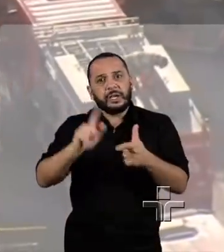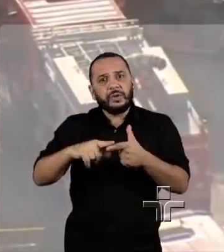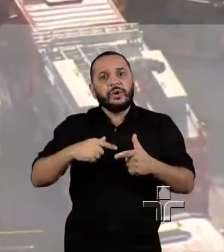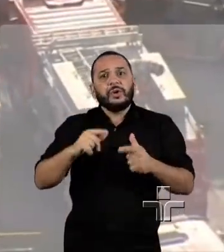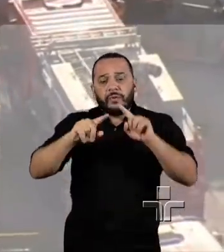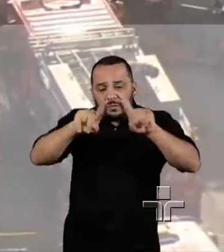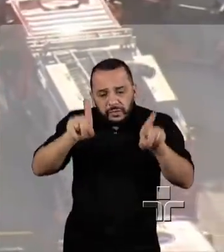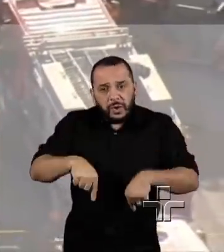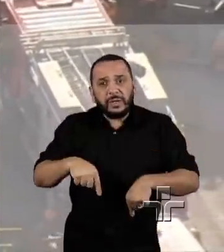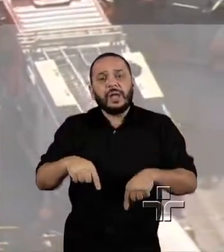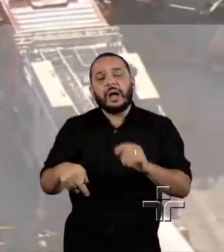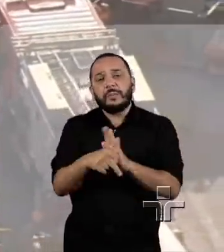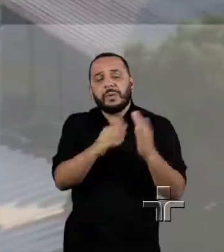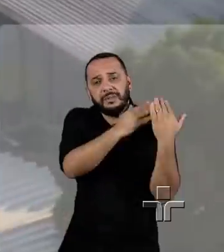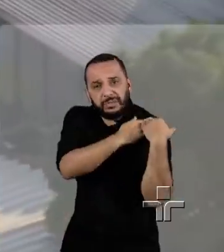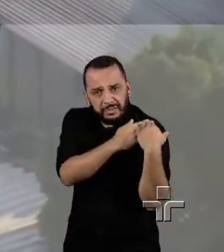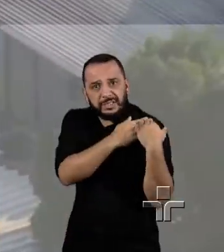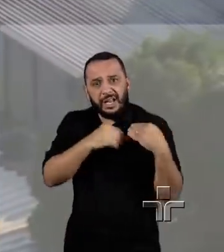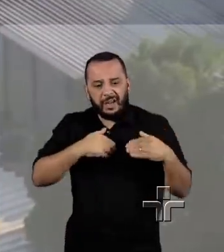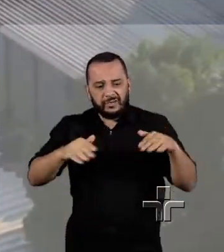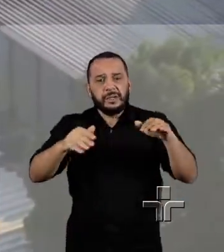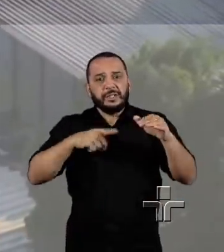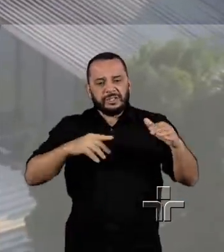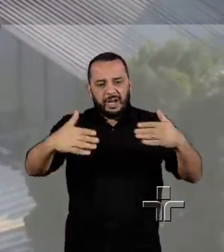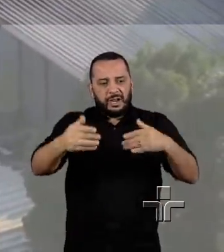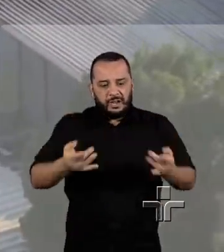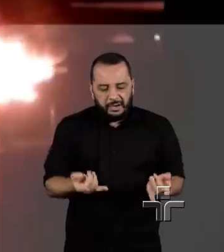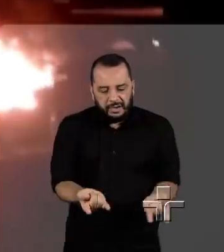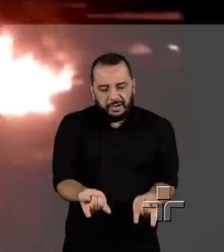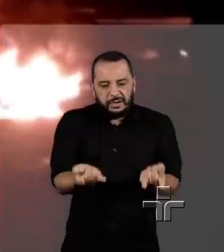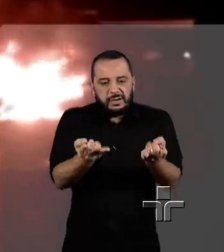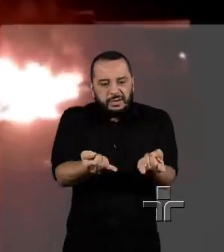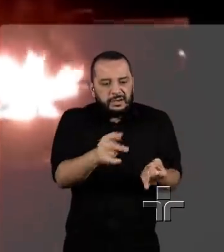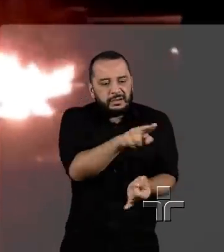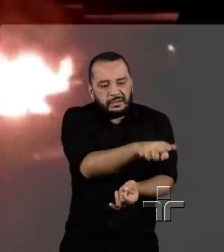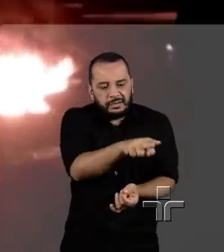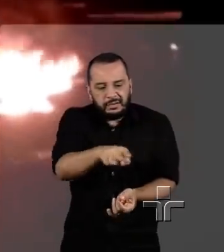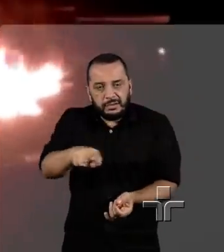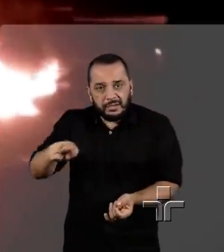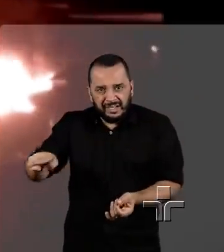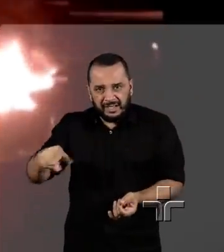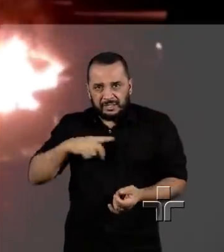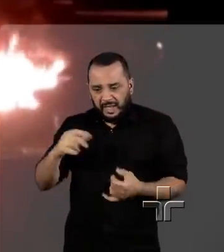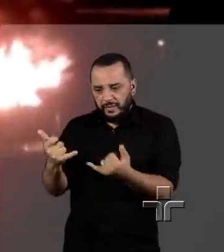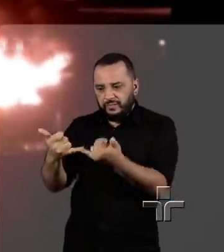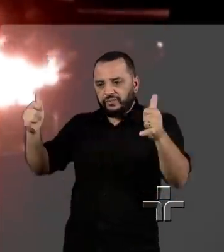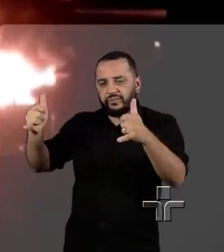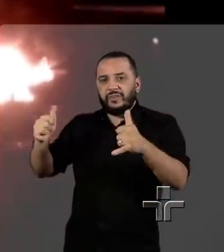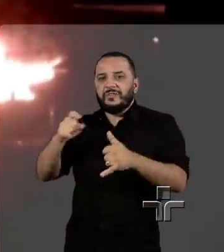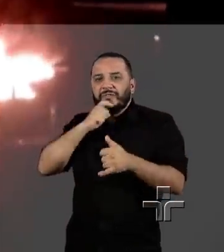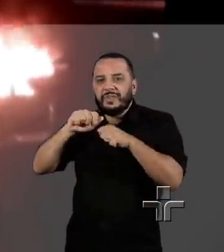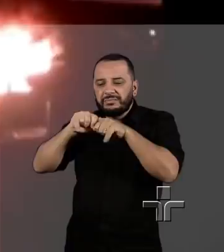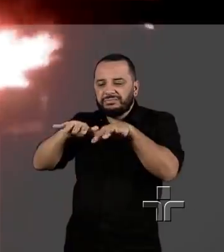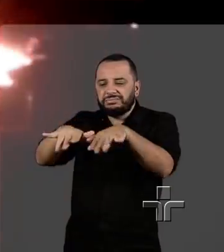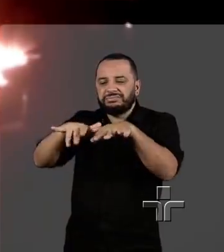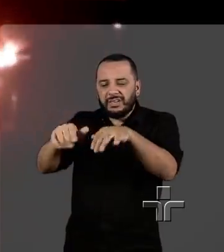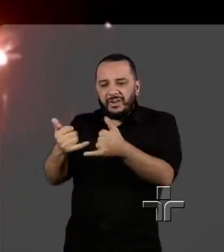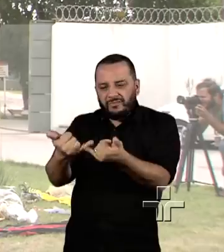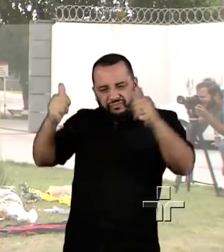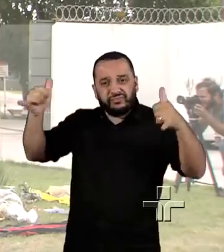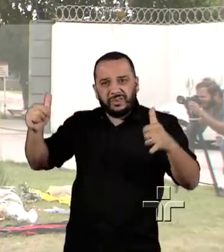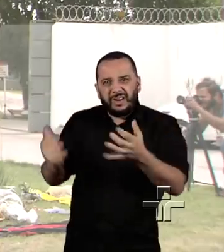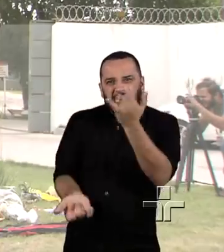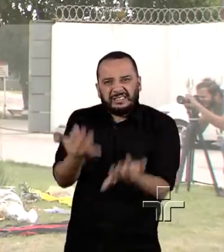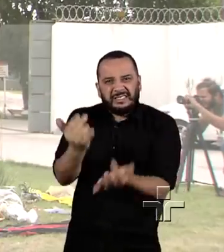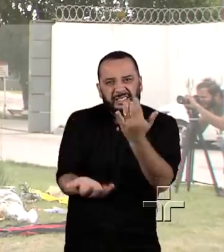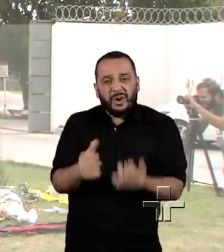pelos contêineres em que as vítimas dormiam quando houve a tragédia. Um curto-circuito no ar-condicionado provocou um incêndio no dia 8 de fevereiro,